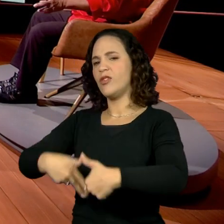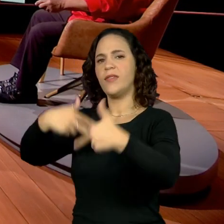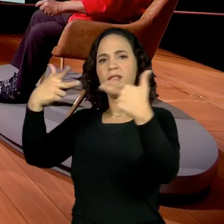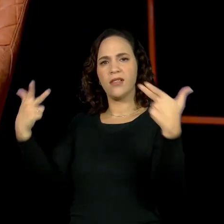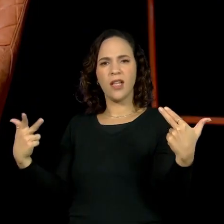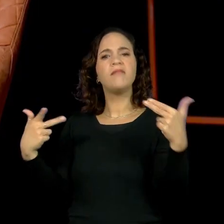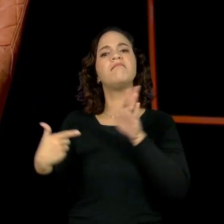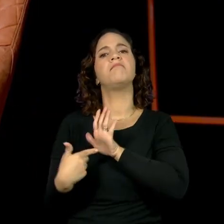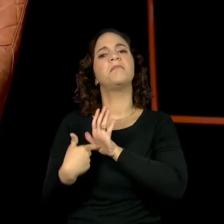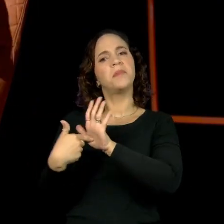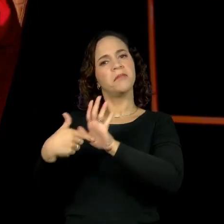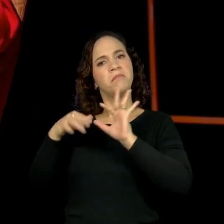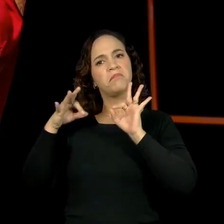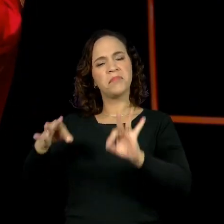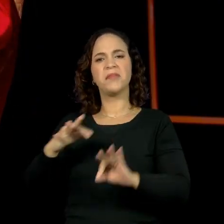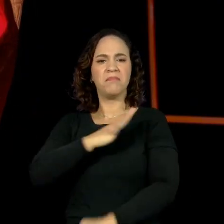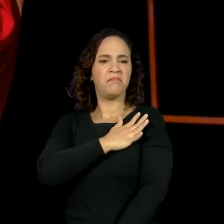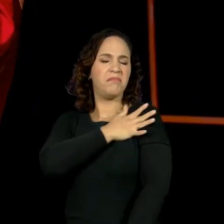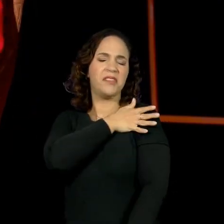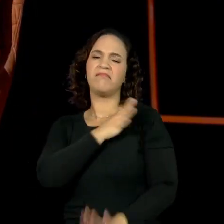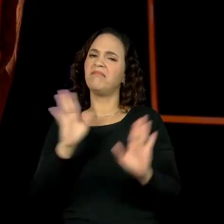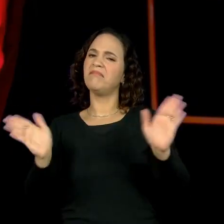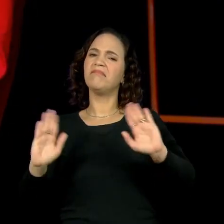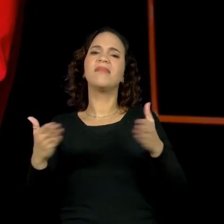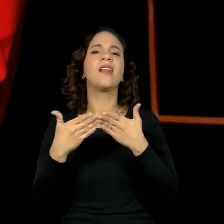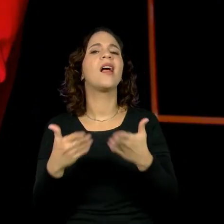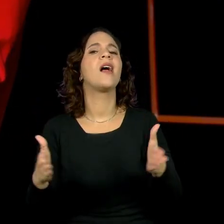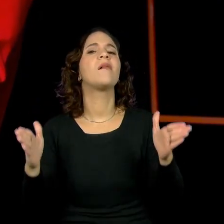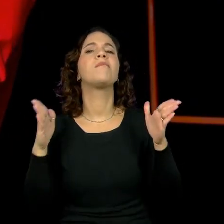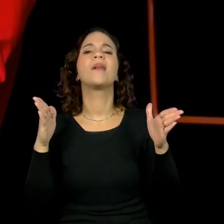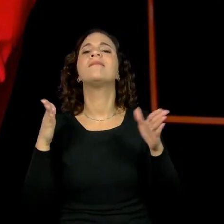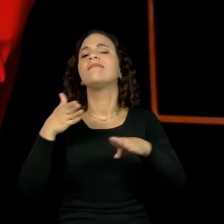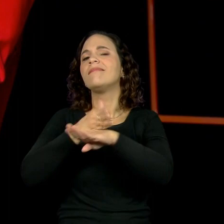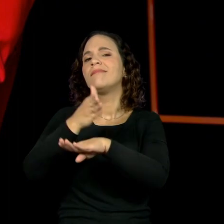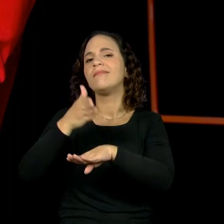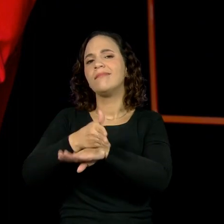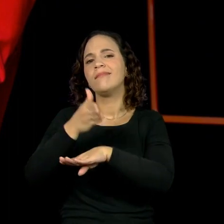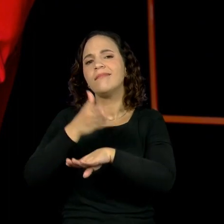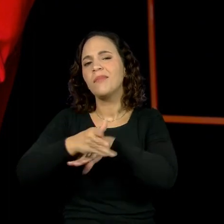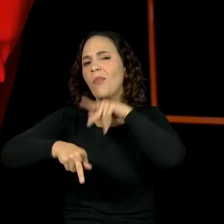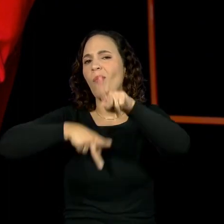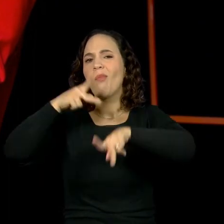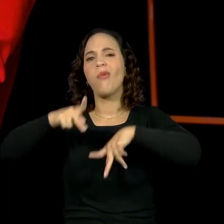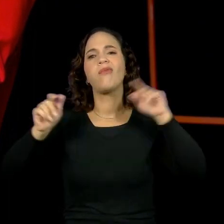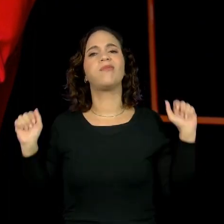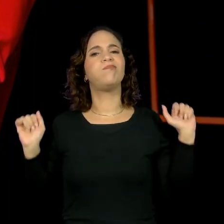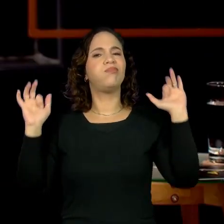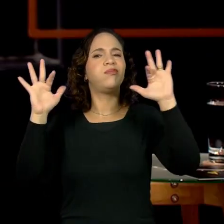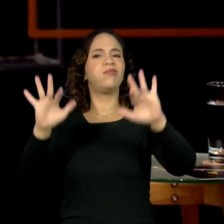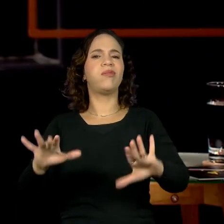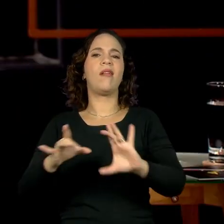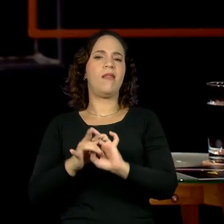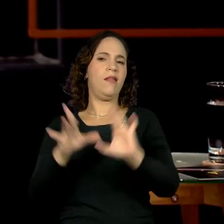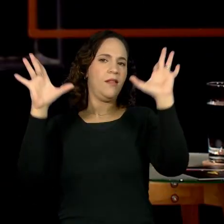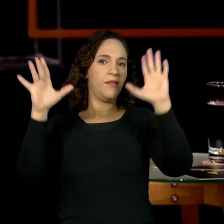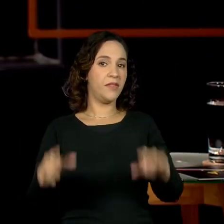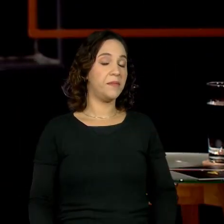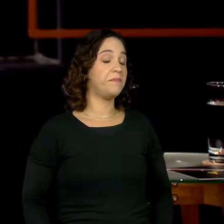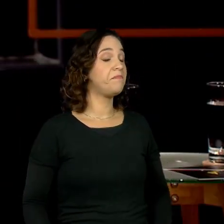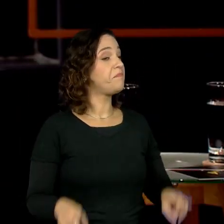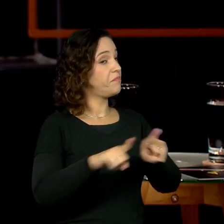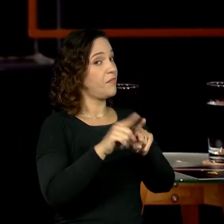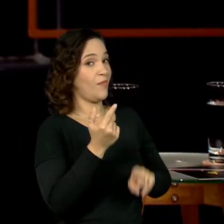diversidade, sabe? Sem preconceito, aberto, sempre bem popular e democrático. Outro